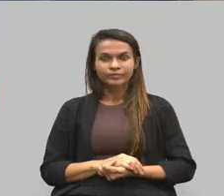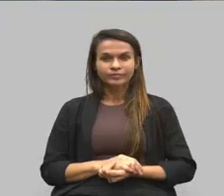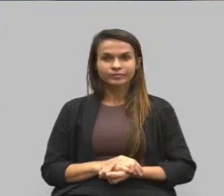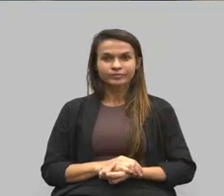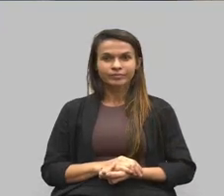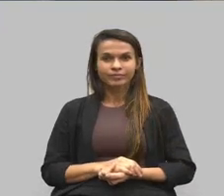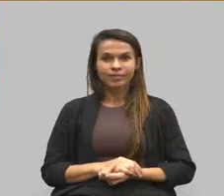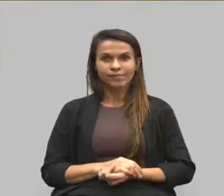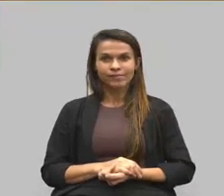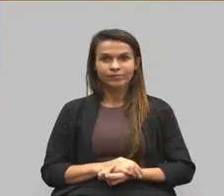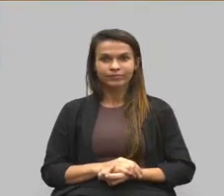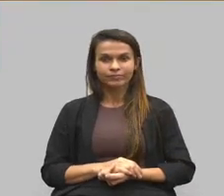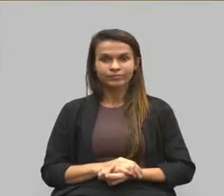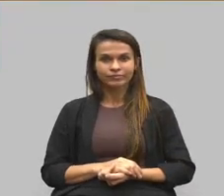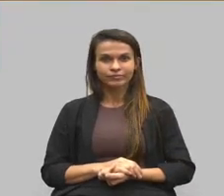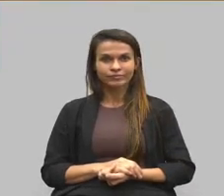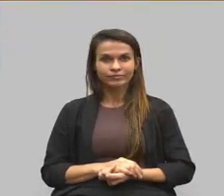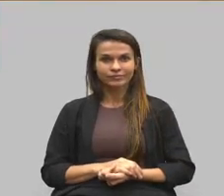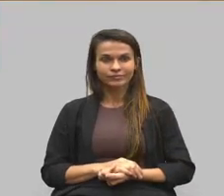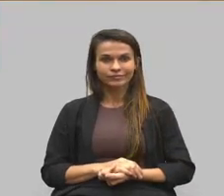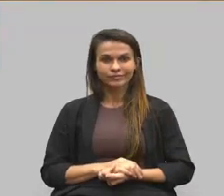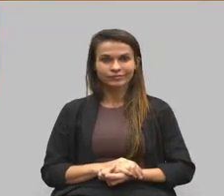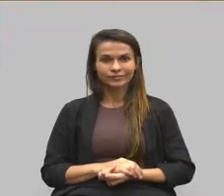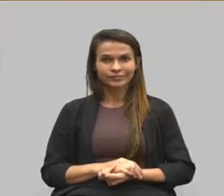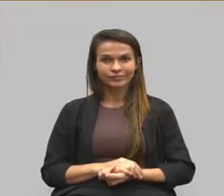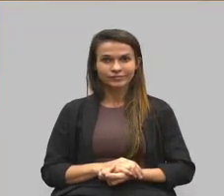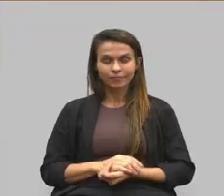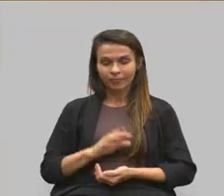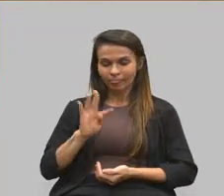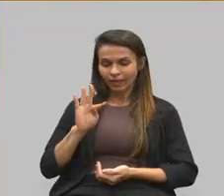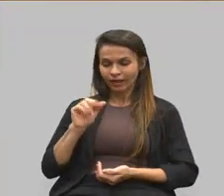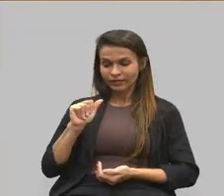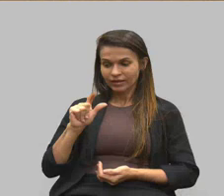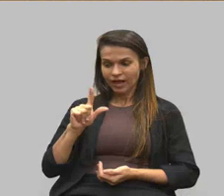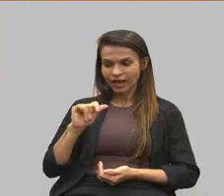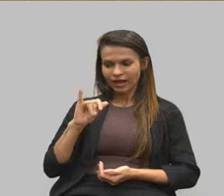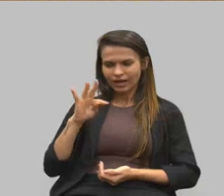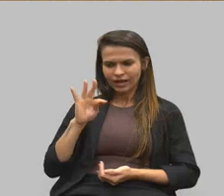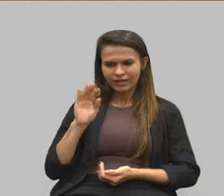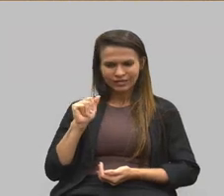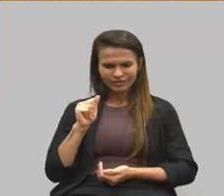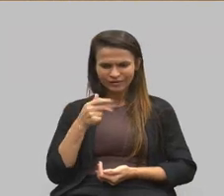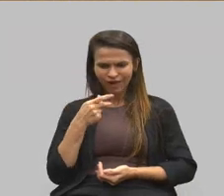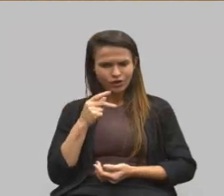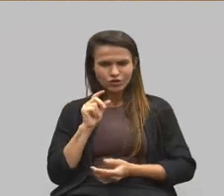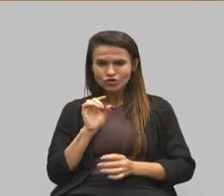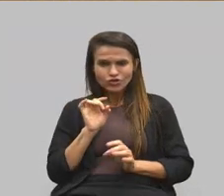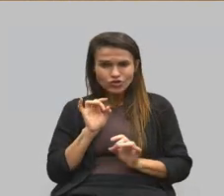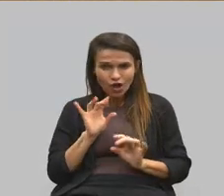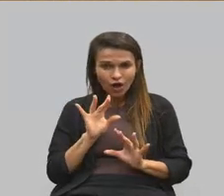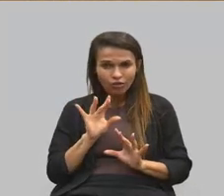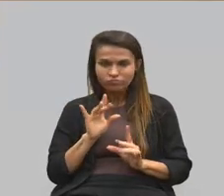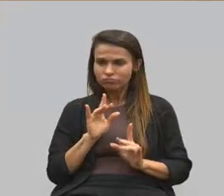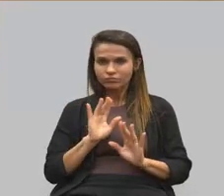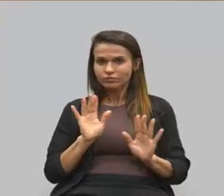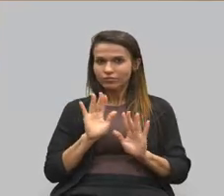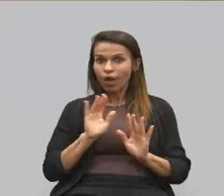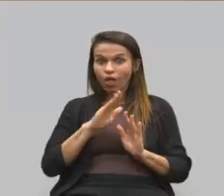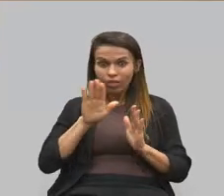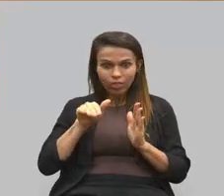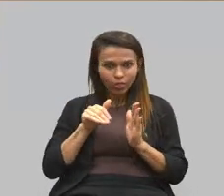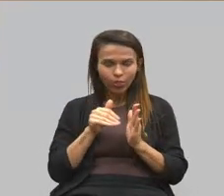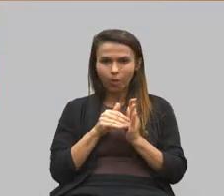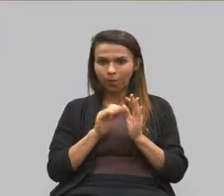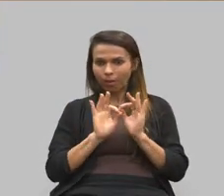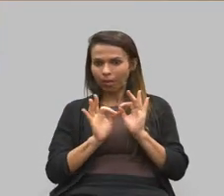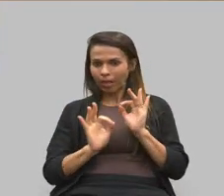obrigada alita quando você falou assim é isso parece que é só isso não é isso tudo né não é só isso